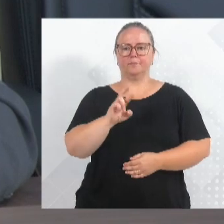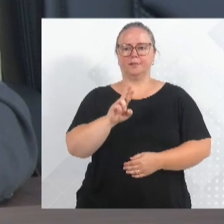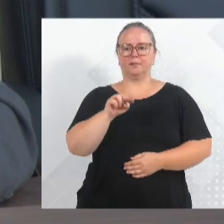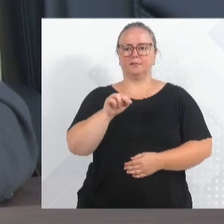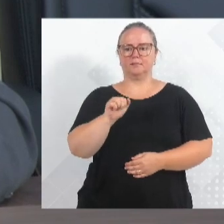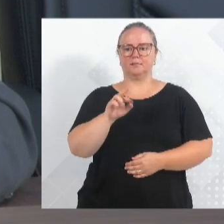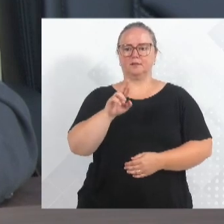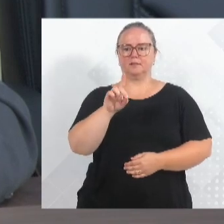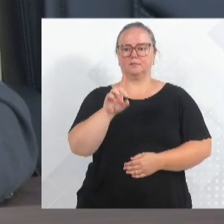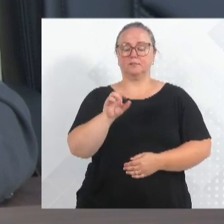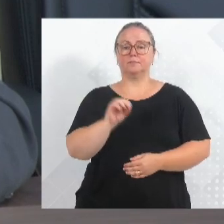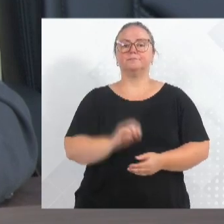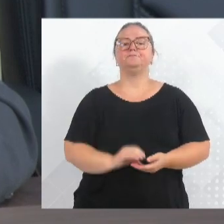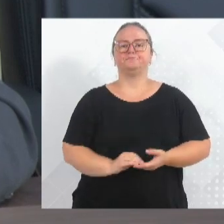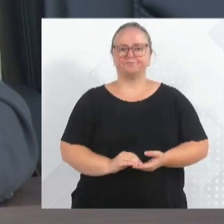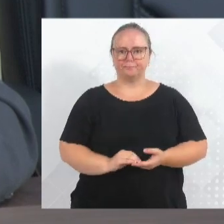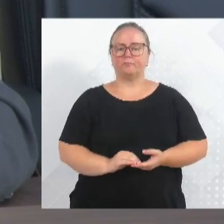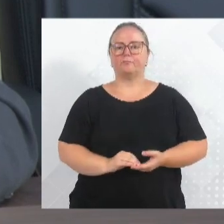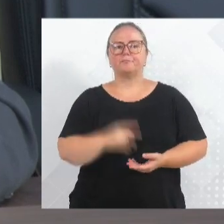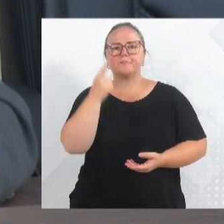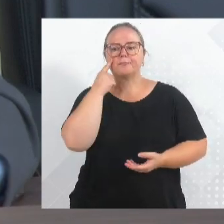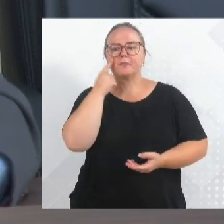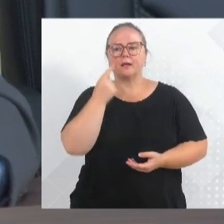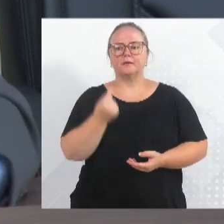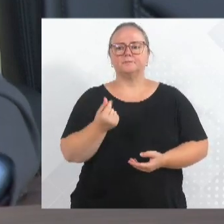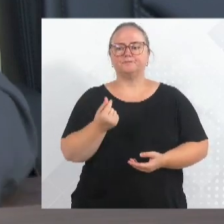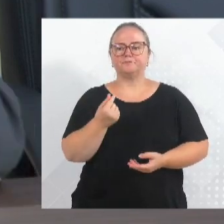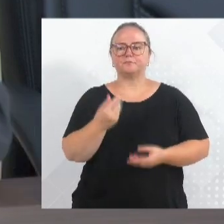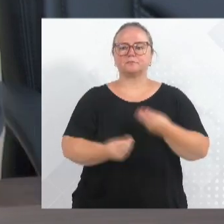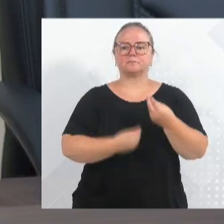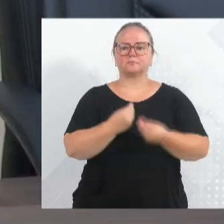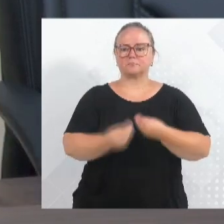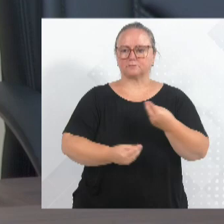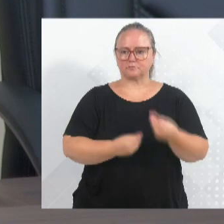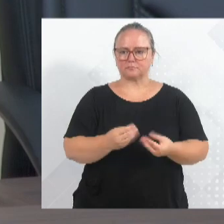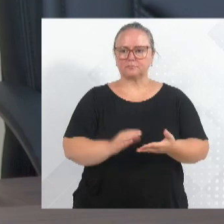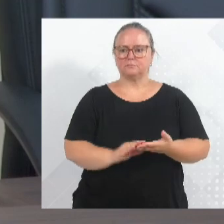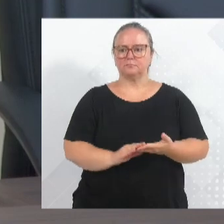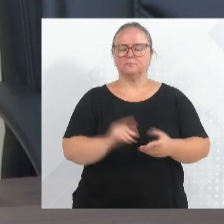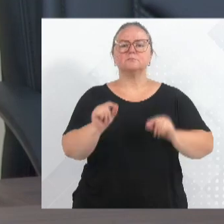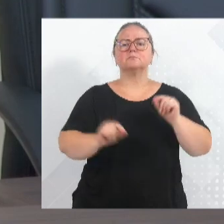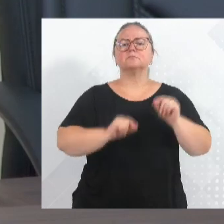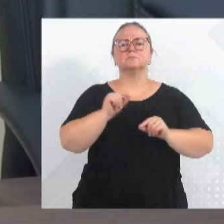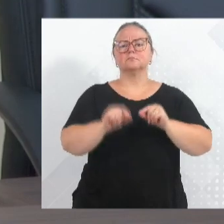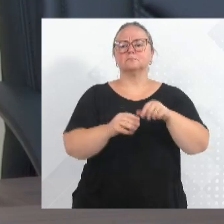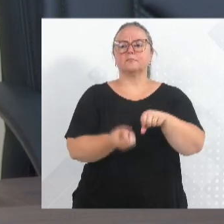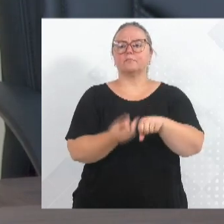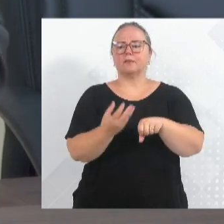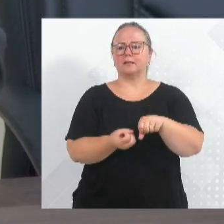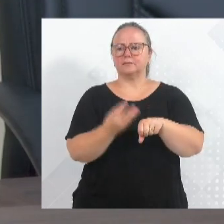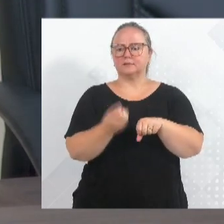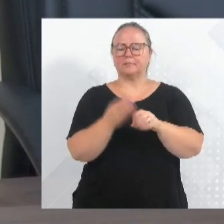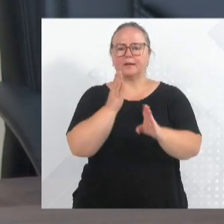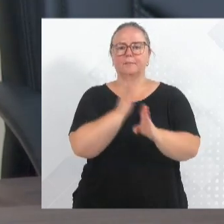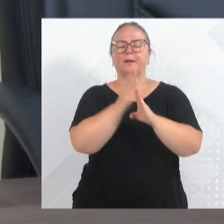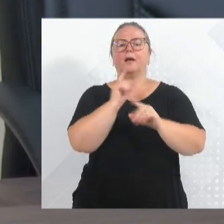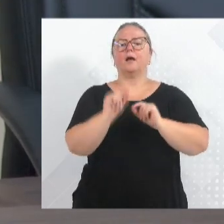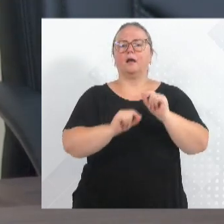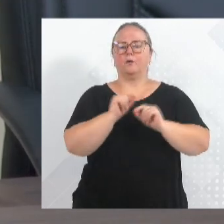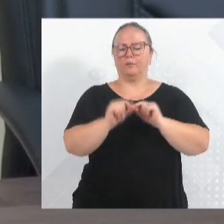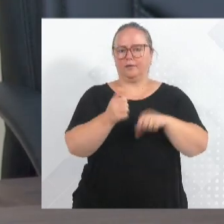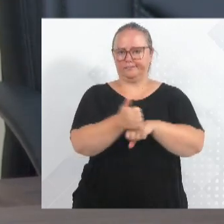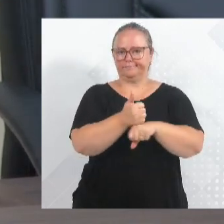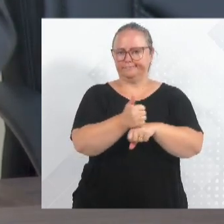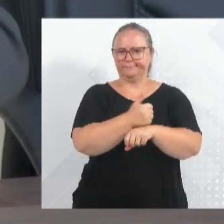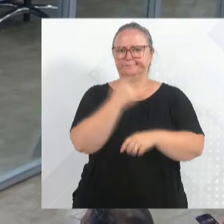E aí fala da questão do custo projetado, né, de investimento da concretização. O que o SAMAI foi diagnosticado pelos